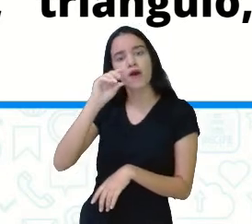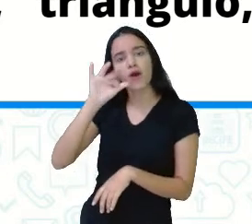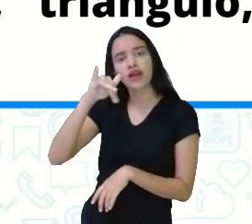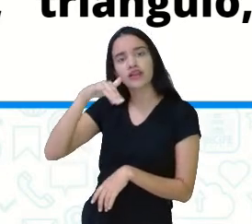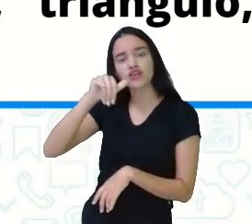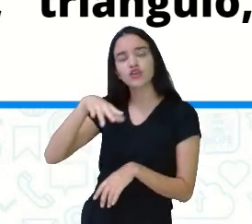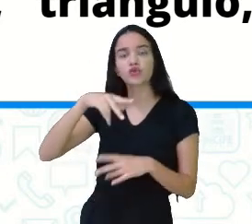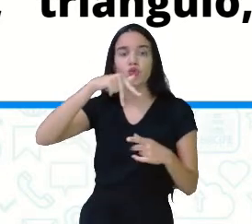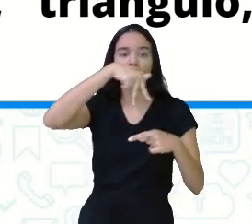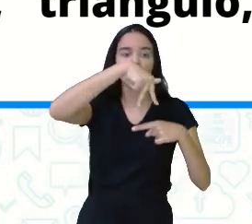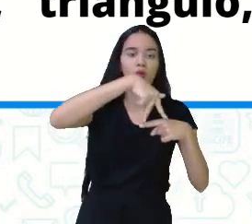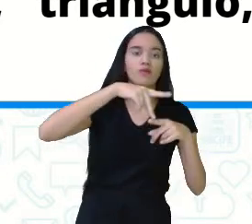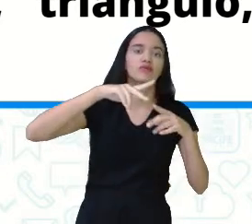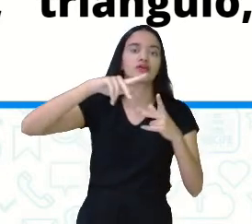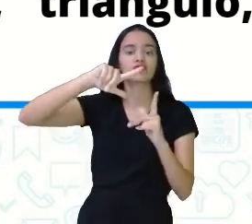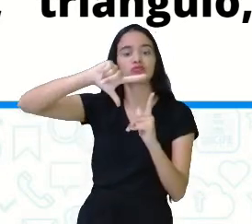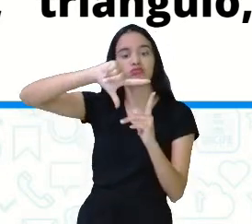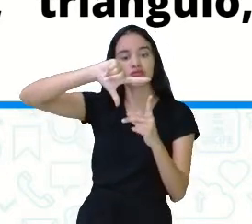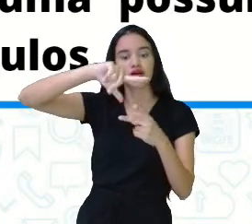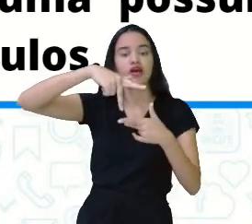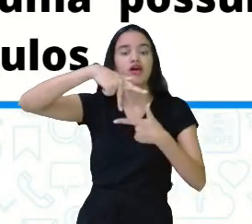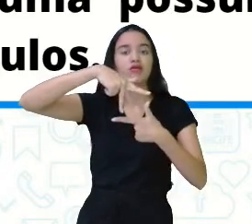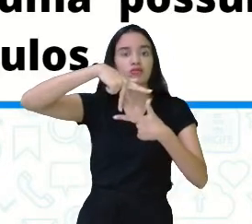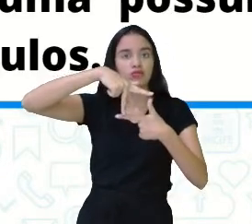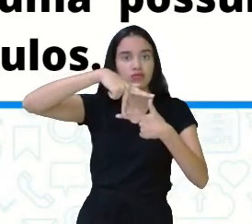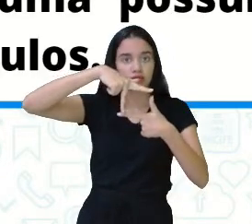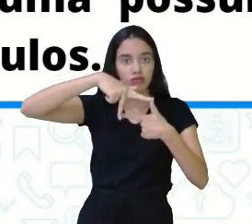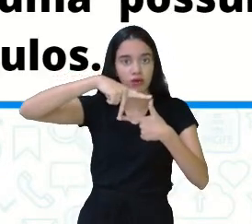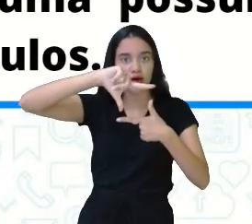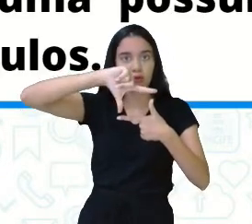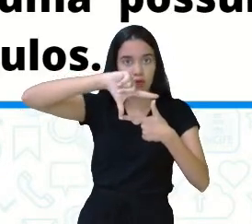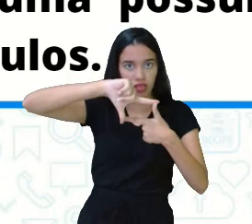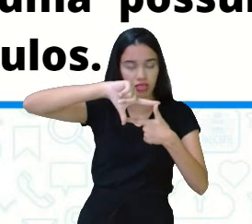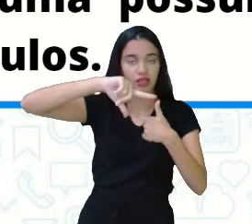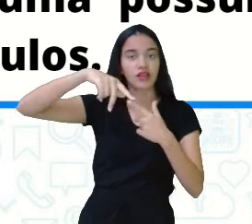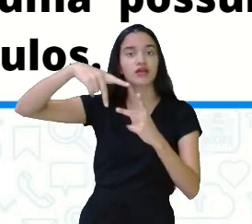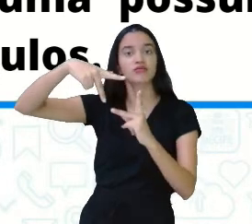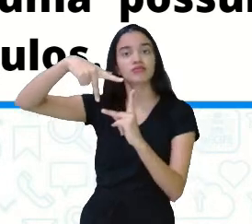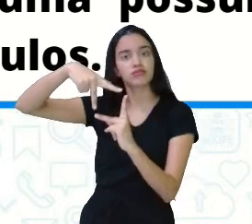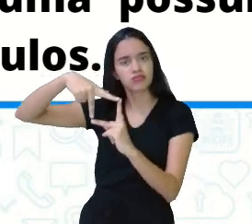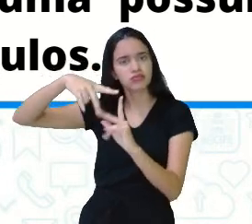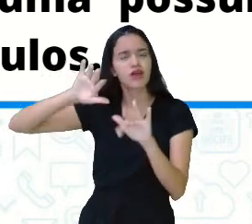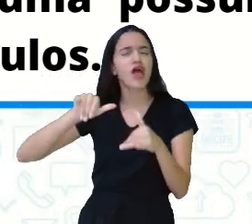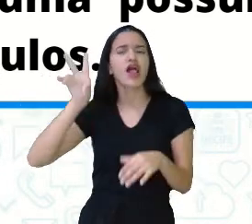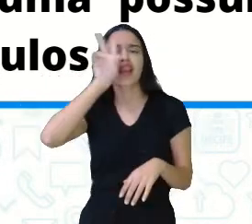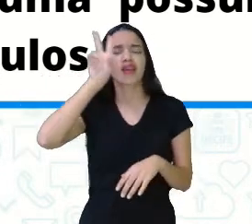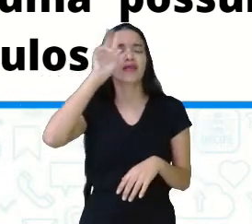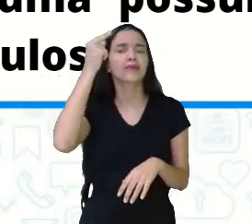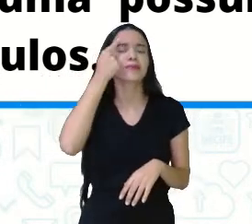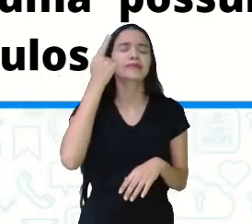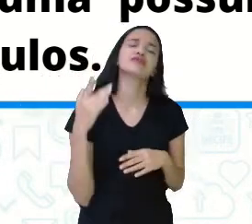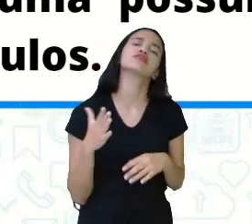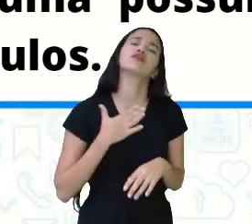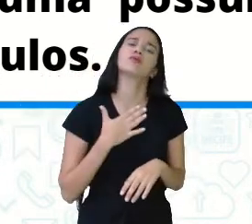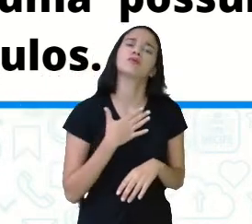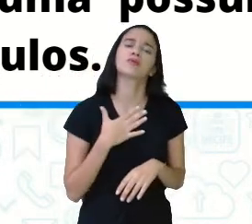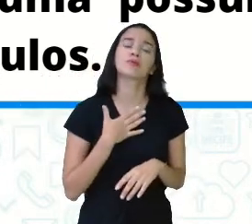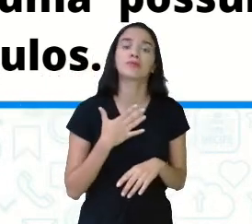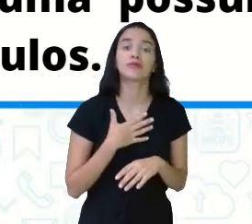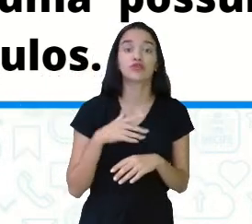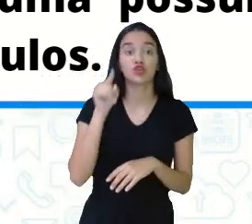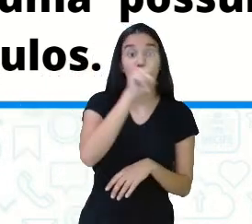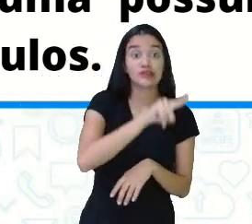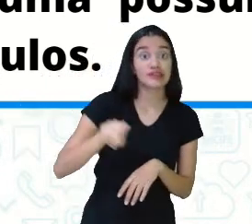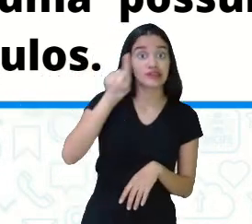Quadrado, triângulo, retângulo e etc. Lembra e pensa comigo, círculo não é polígono,